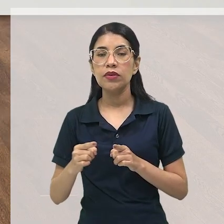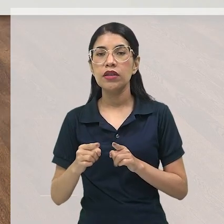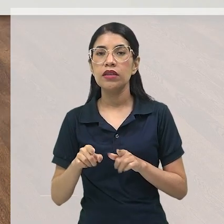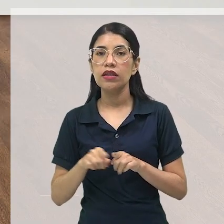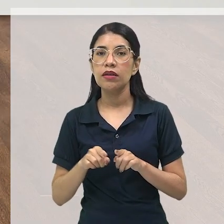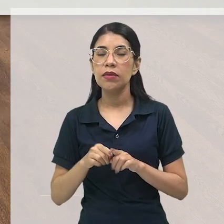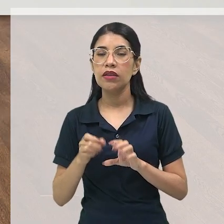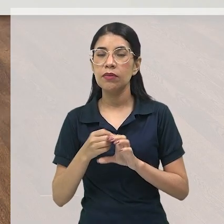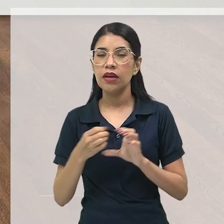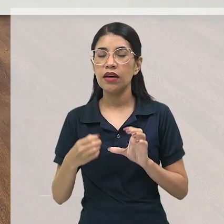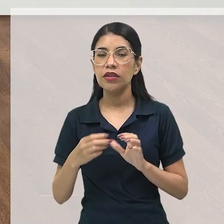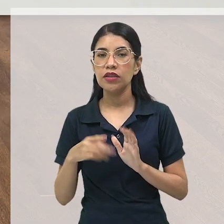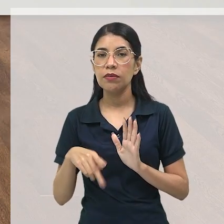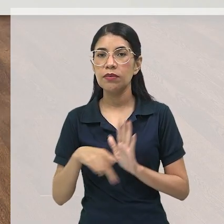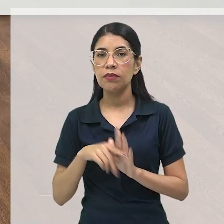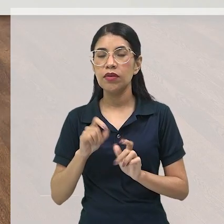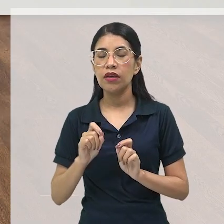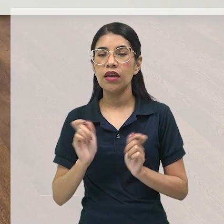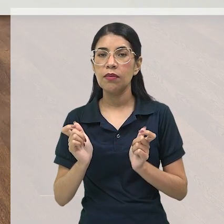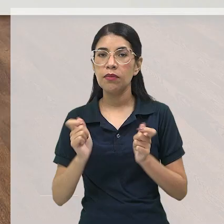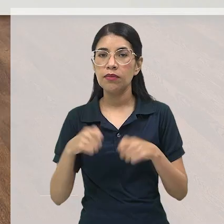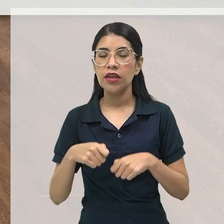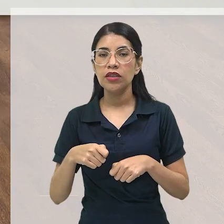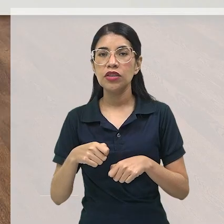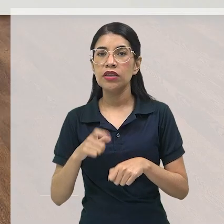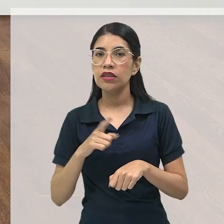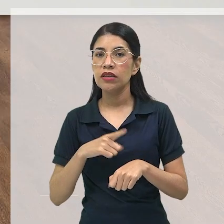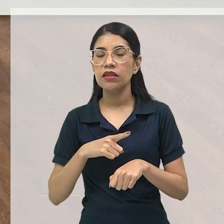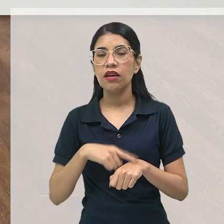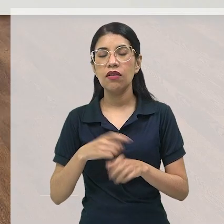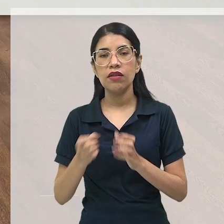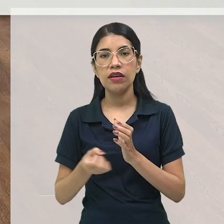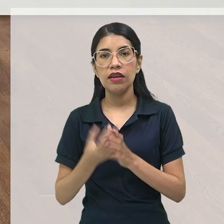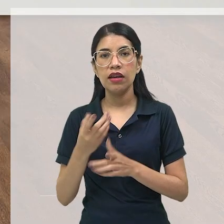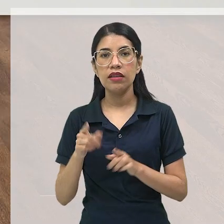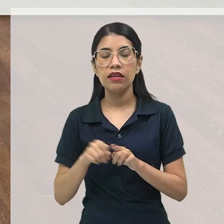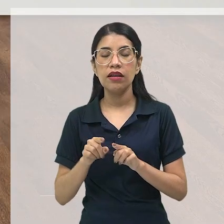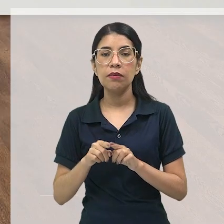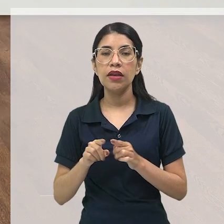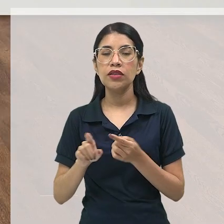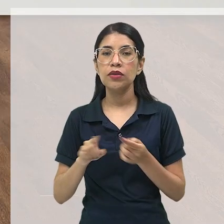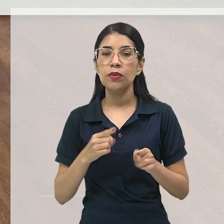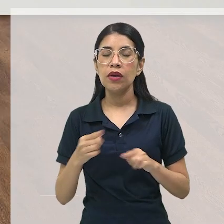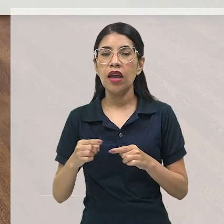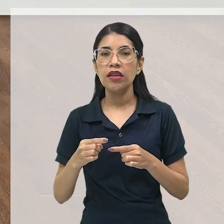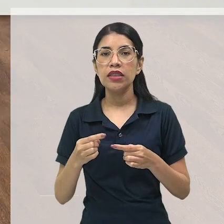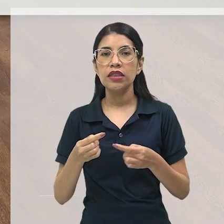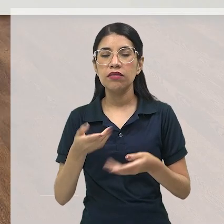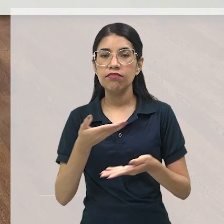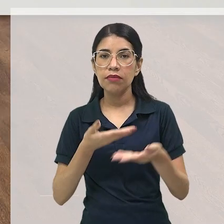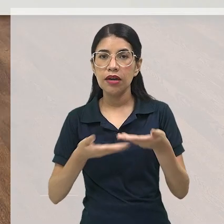pela capacidade de improvisar, de um instrumento dialogar com o outro ou